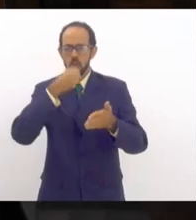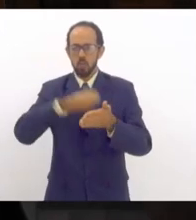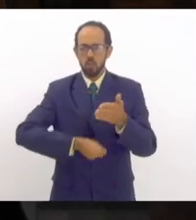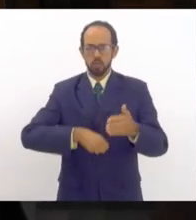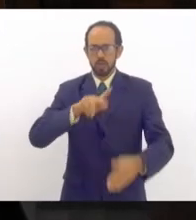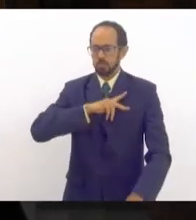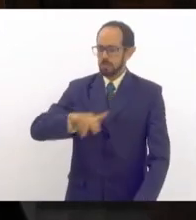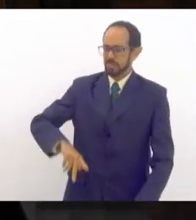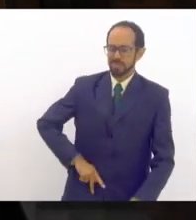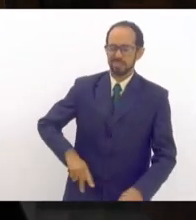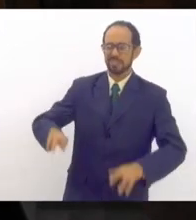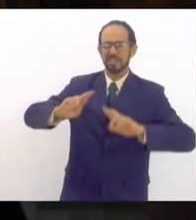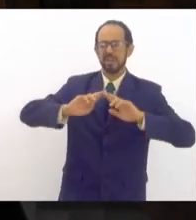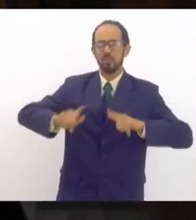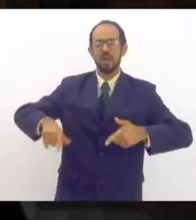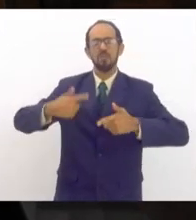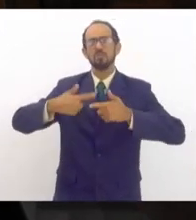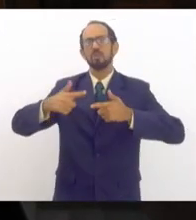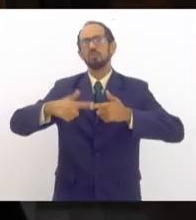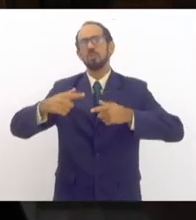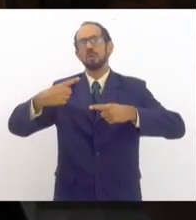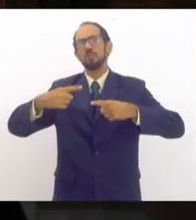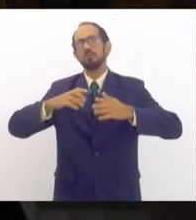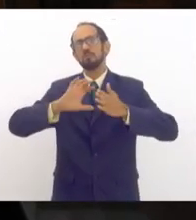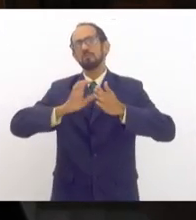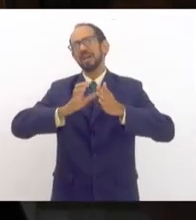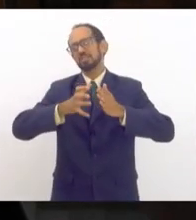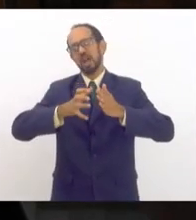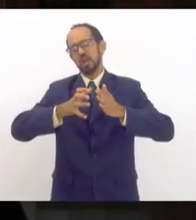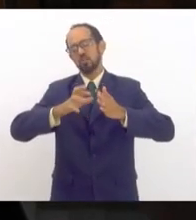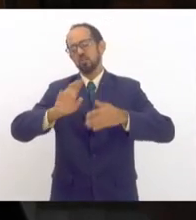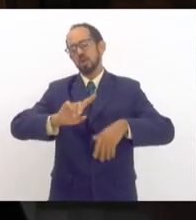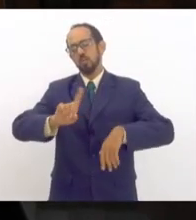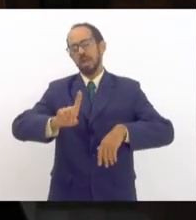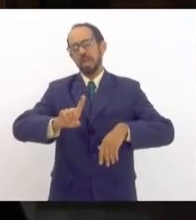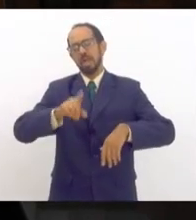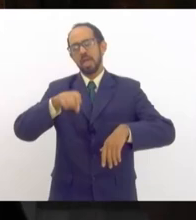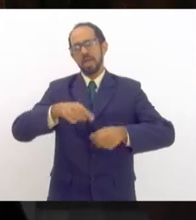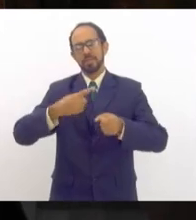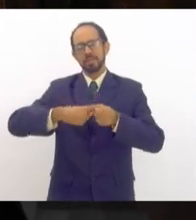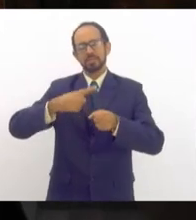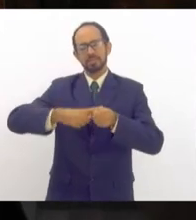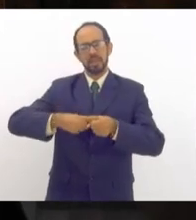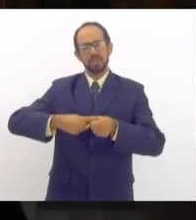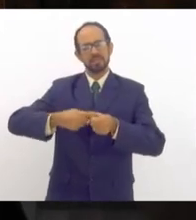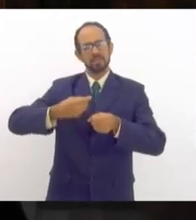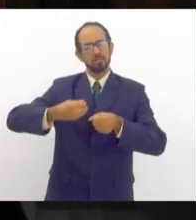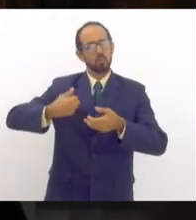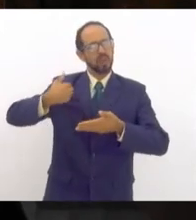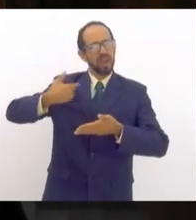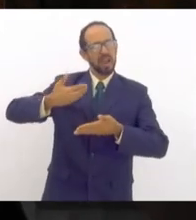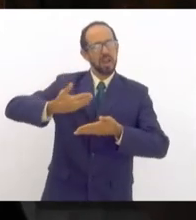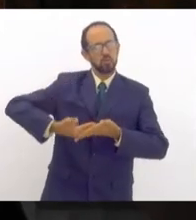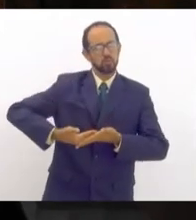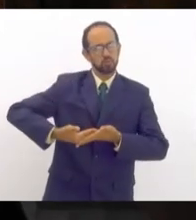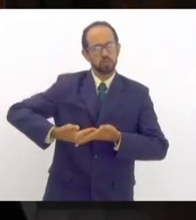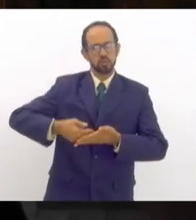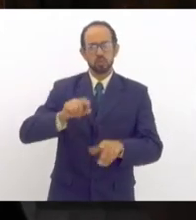Não é questão partidária é uma questão das cidades que ao longo dos anos foram